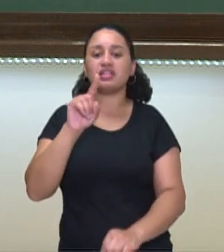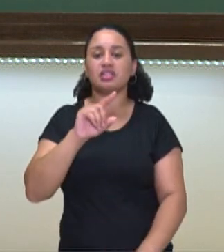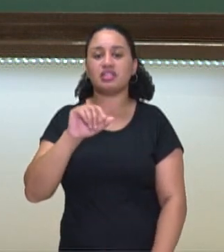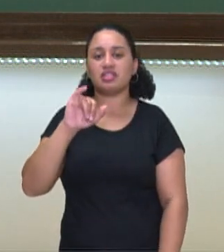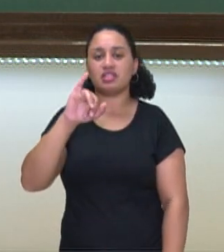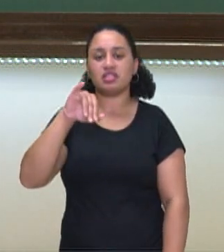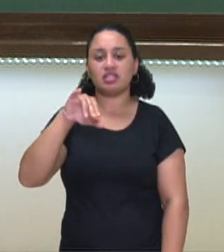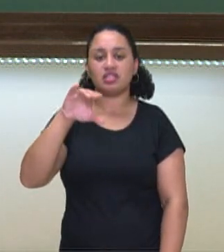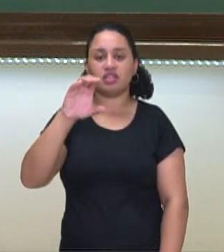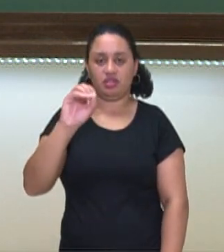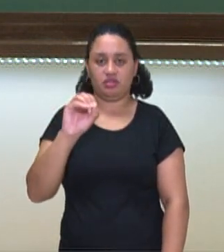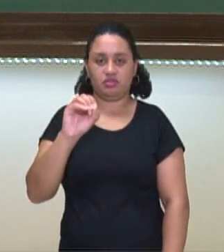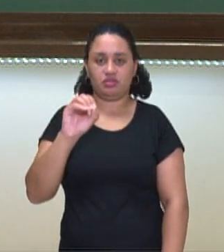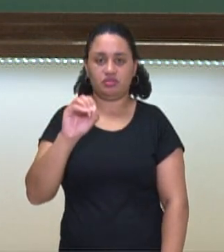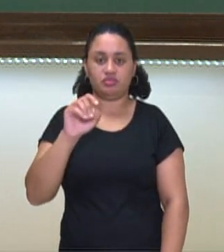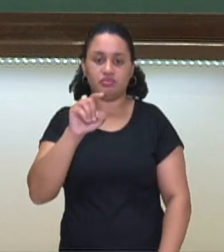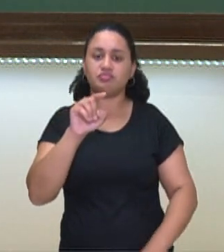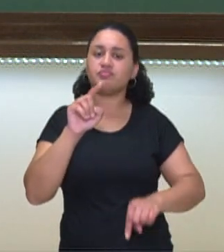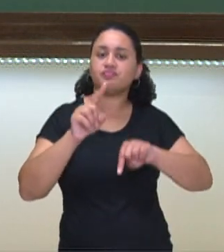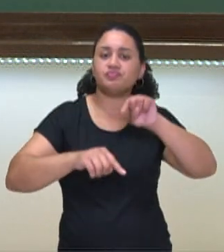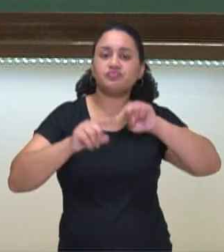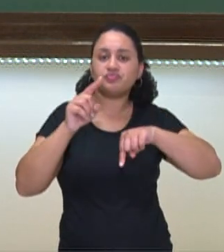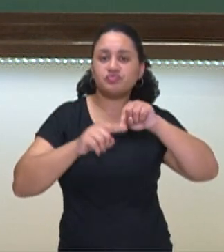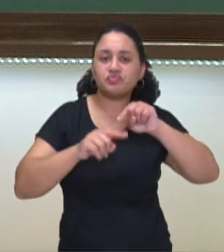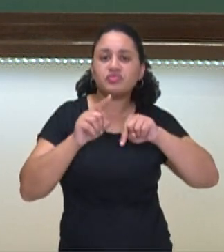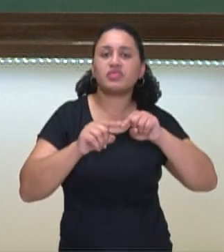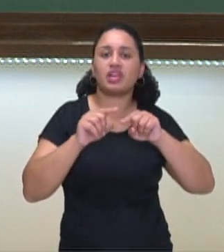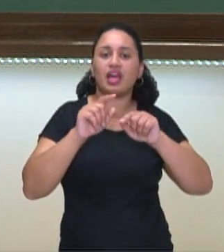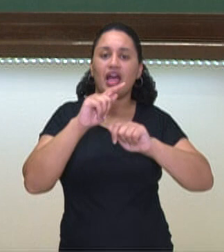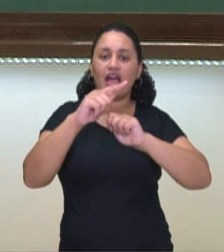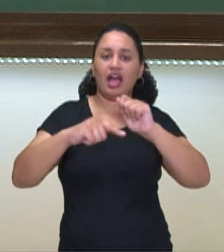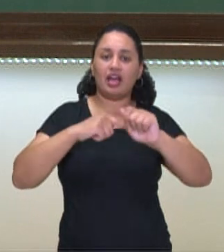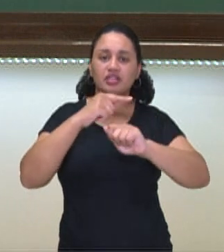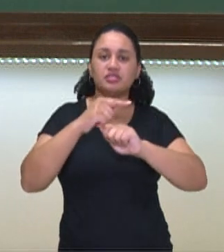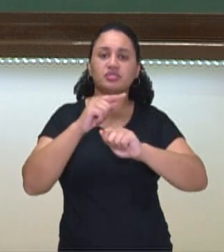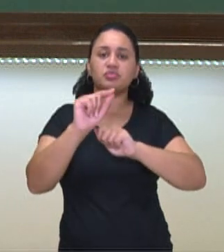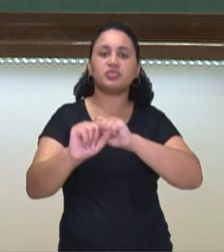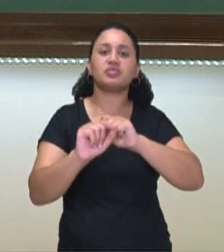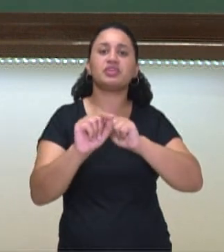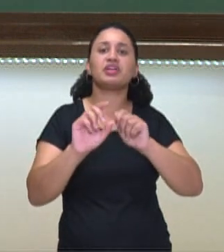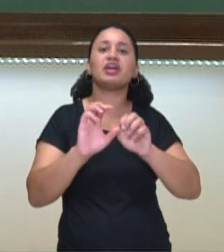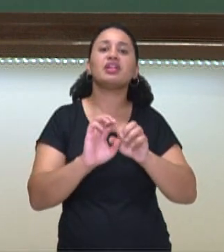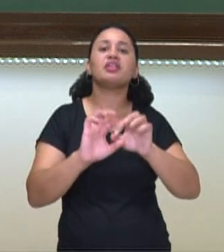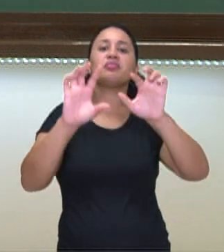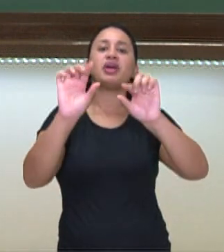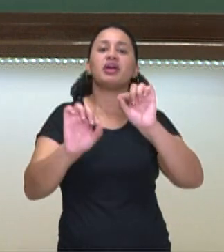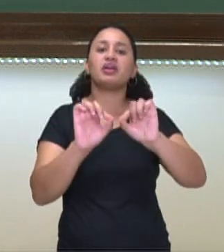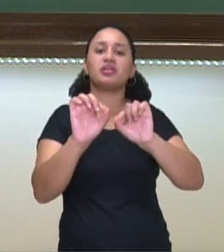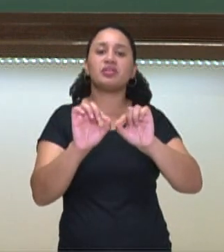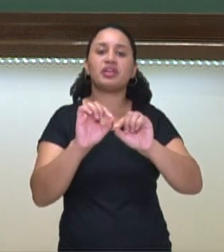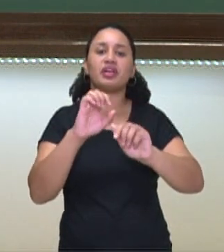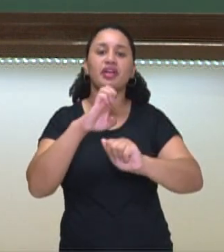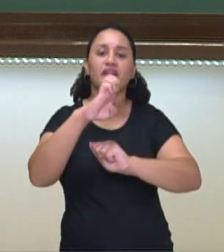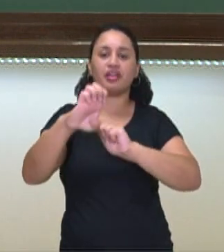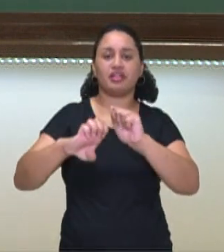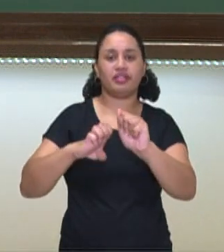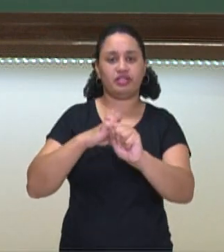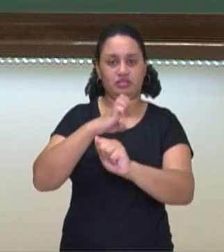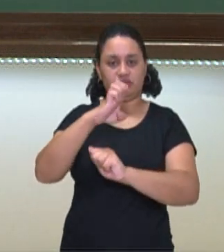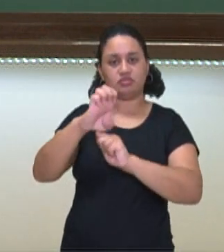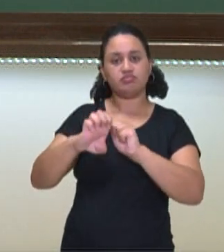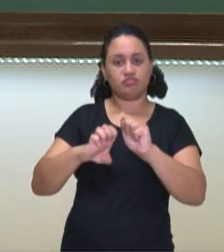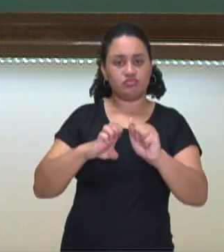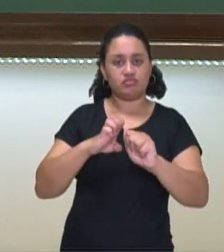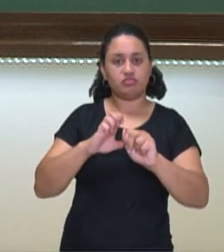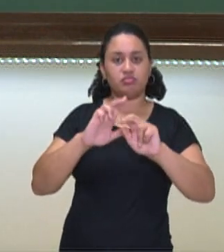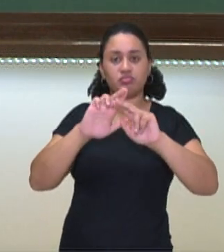zinco. Essas substâncias, né, esses átomos de zinco, eles liberam elétrons. A tendência é liberar